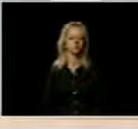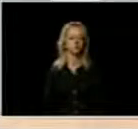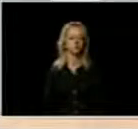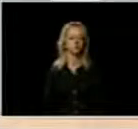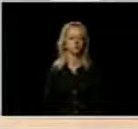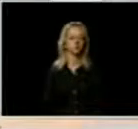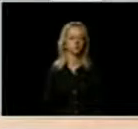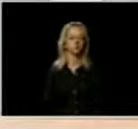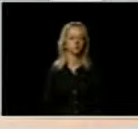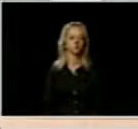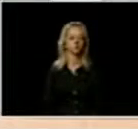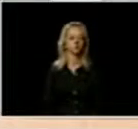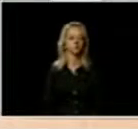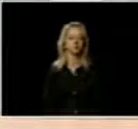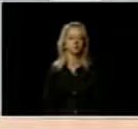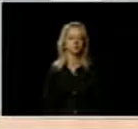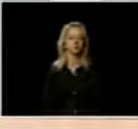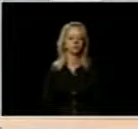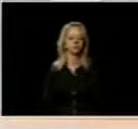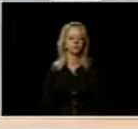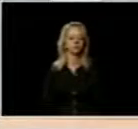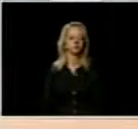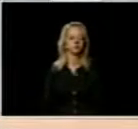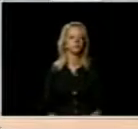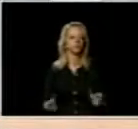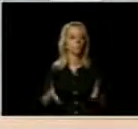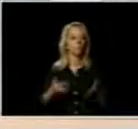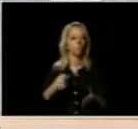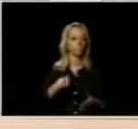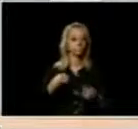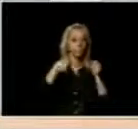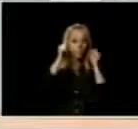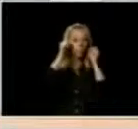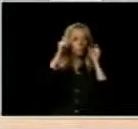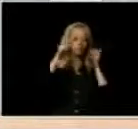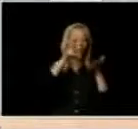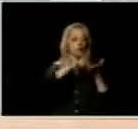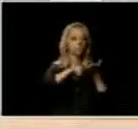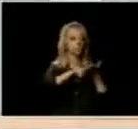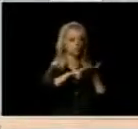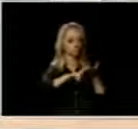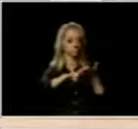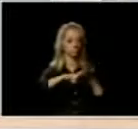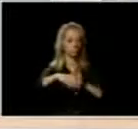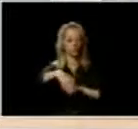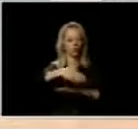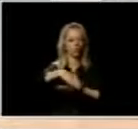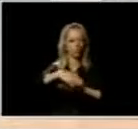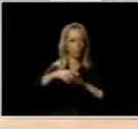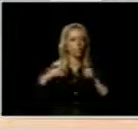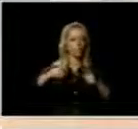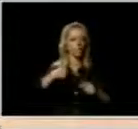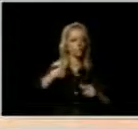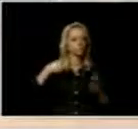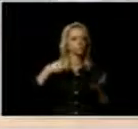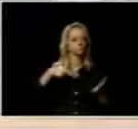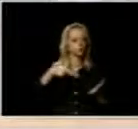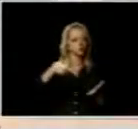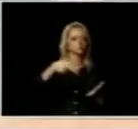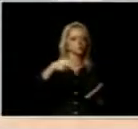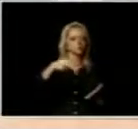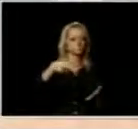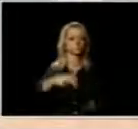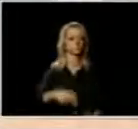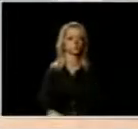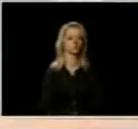aqui, eu adorei, de manhã acordei com essa leitura. Né? Nas ruas por onde andei. Eu andei nessa cidade,